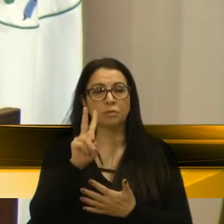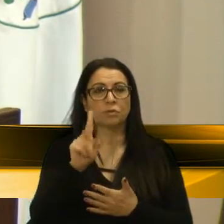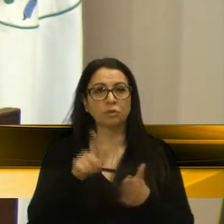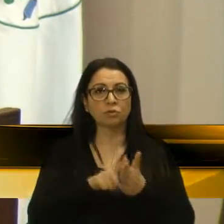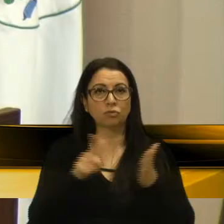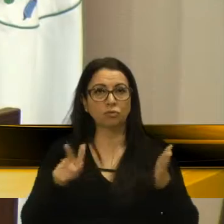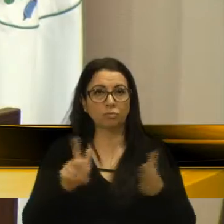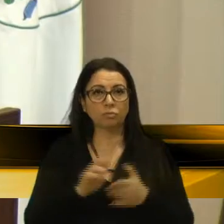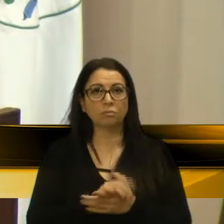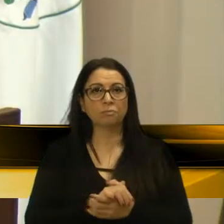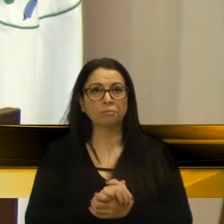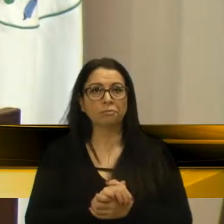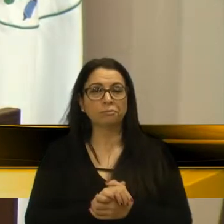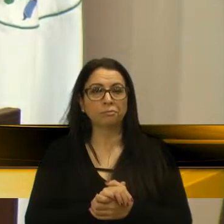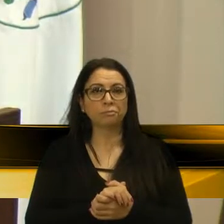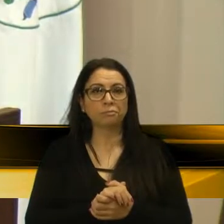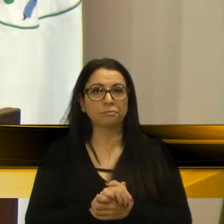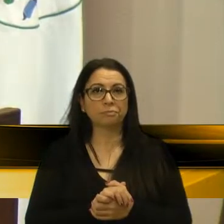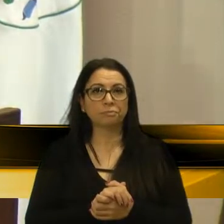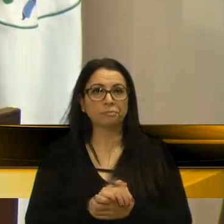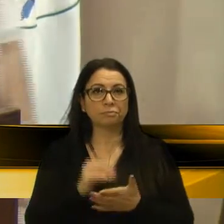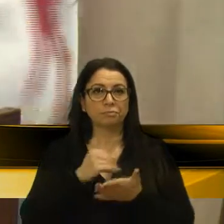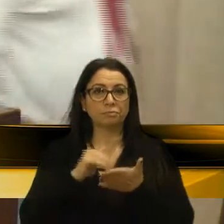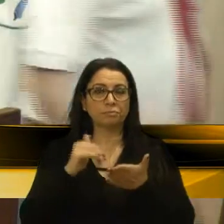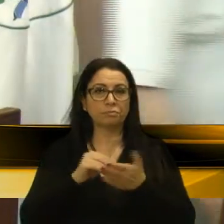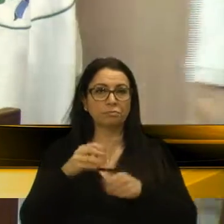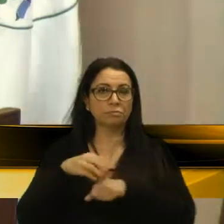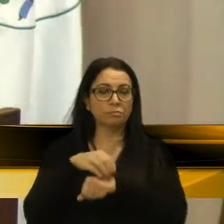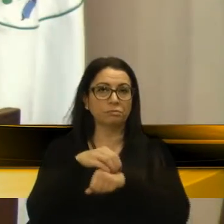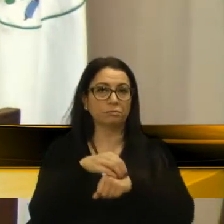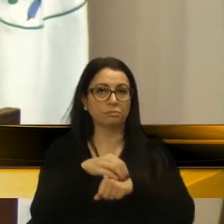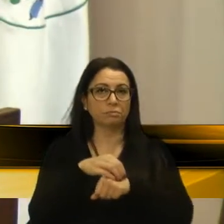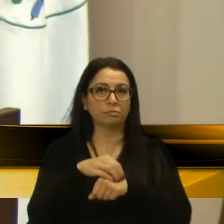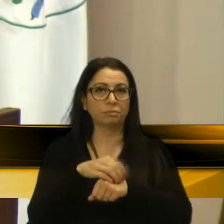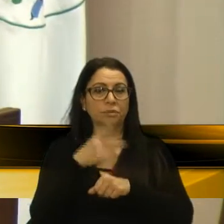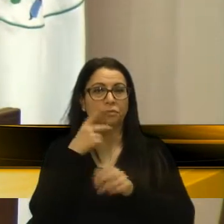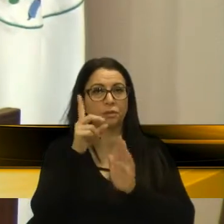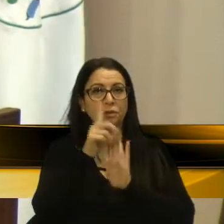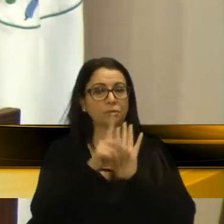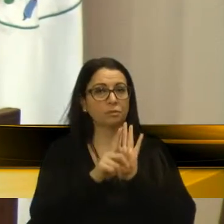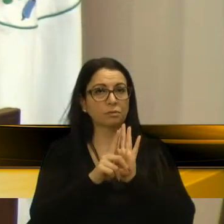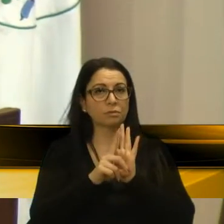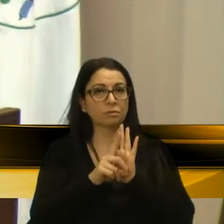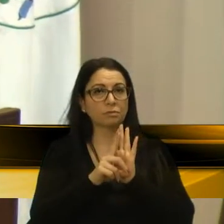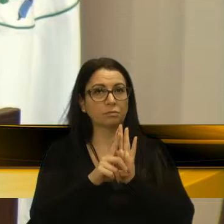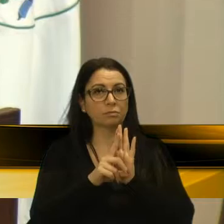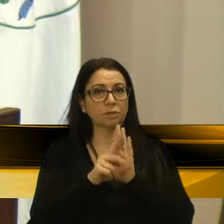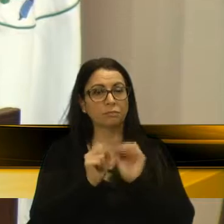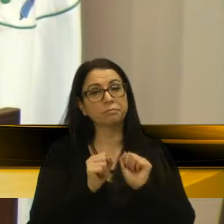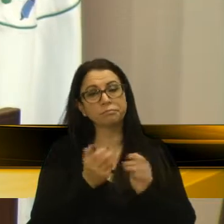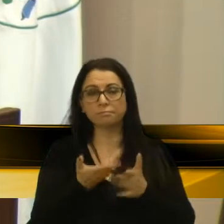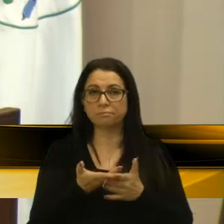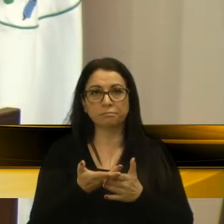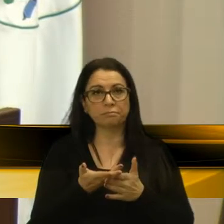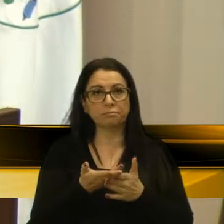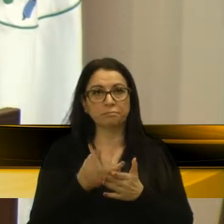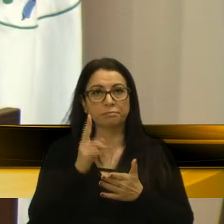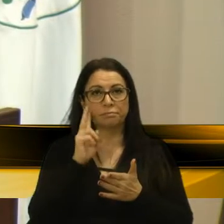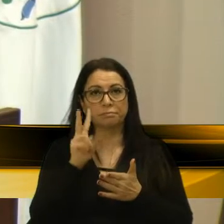foi da secretária do Urbanismo, que ela cita o decreto, e ela poderia ver como